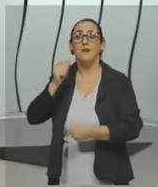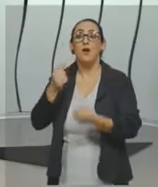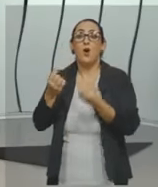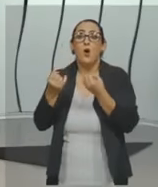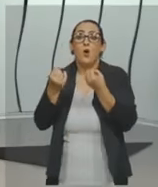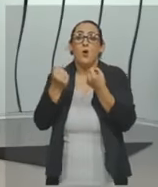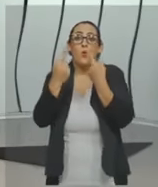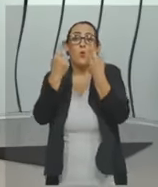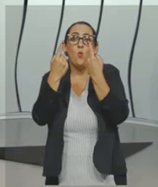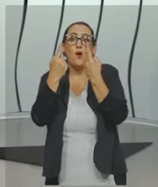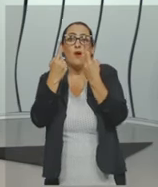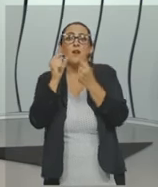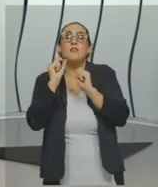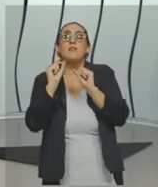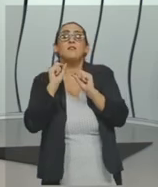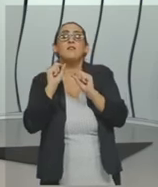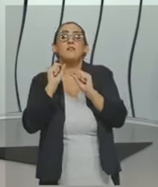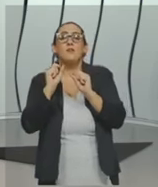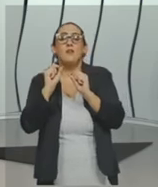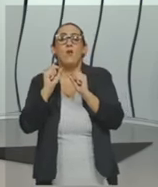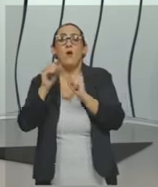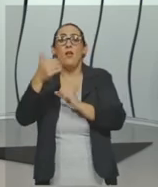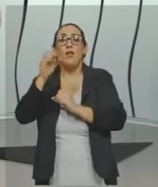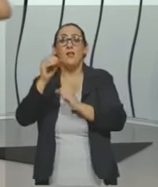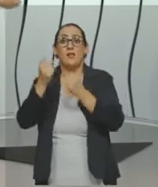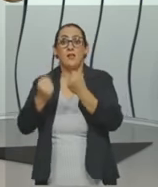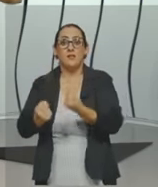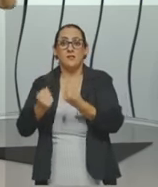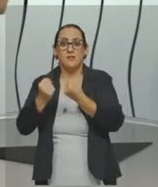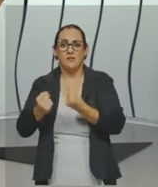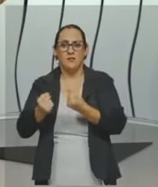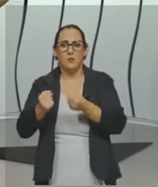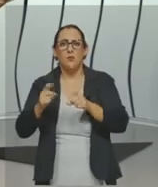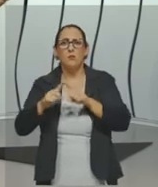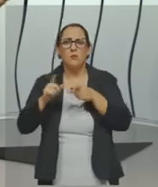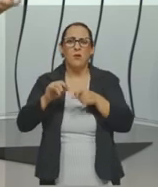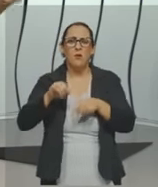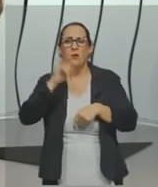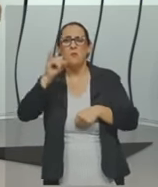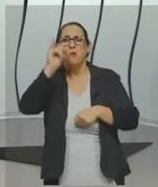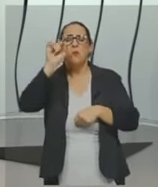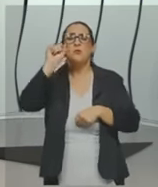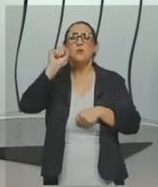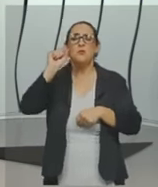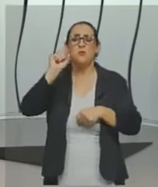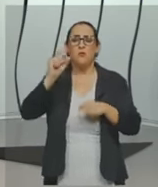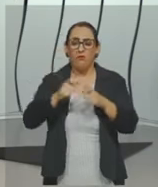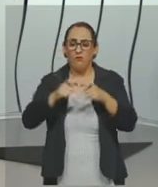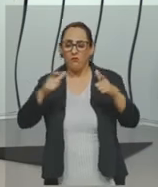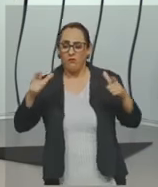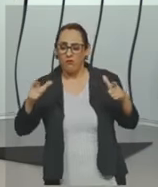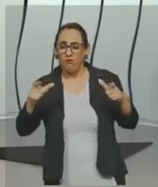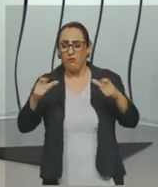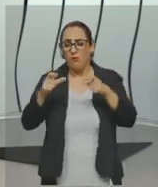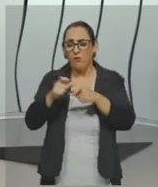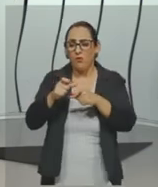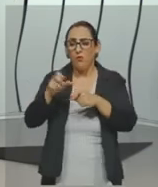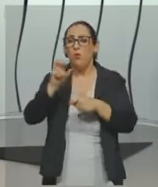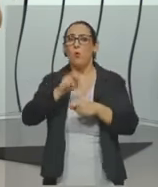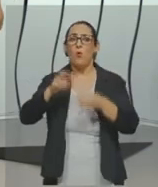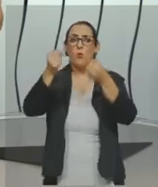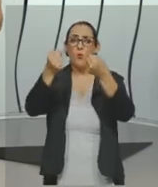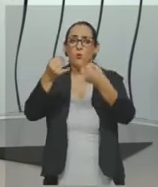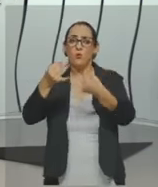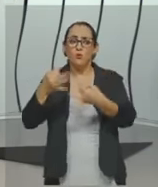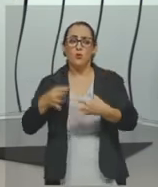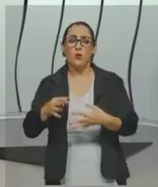parâmetro mais importante? É o tamanho? É a quantidade de neurônios? Também. O Jorge Neurônios é importante, tá?